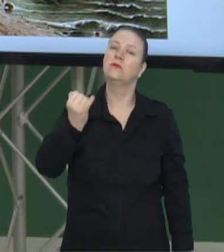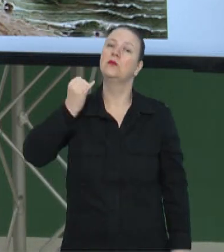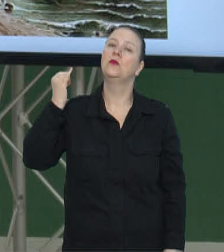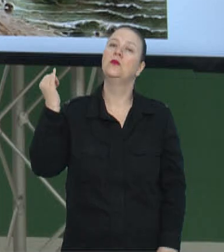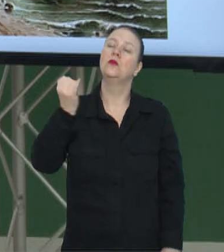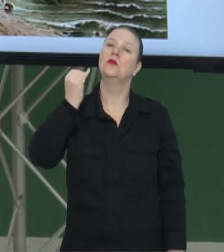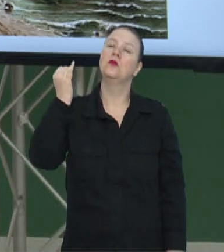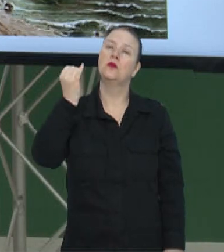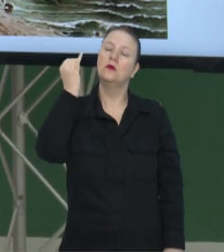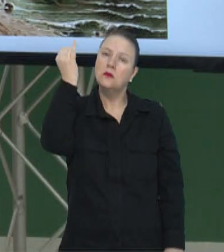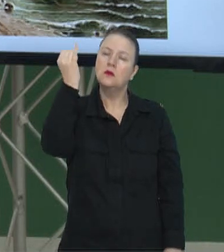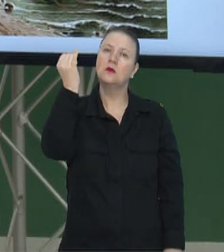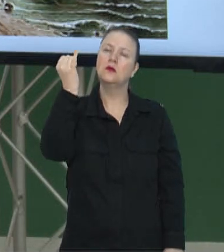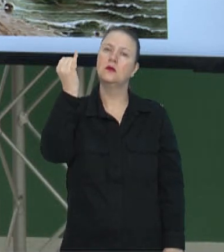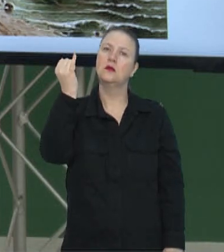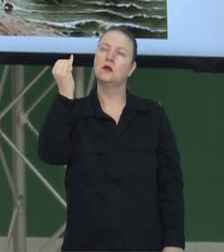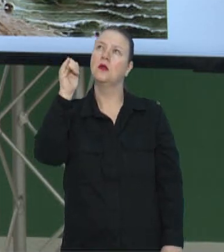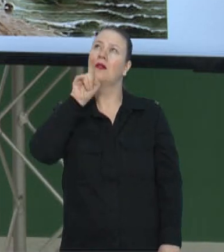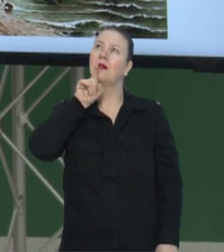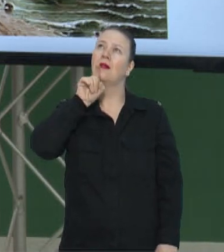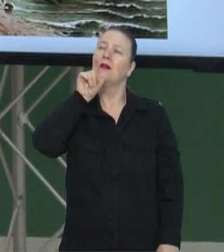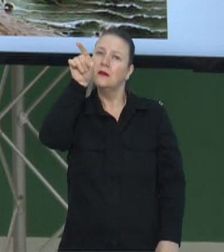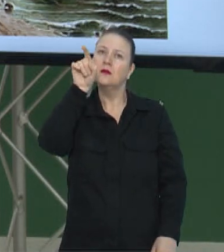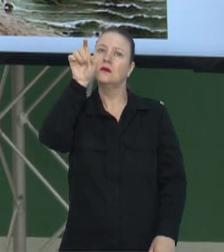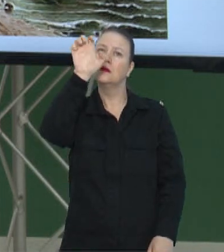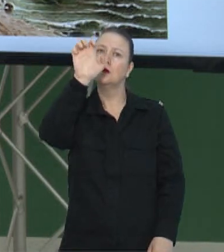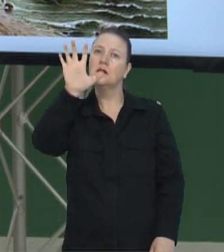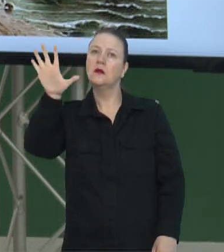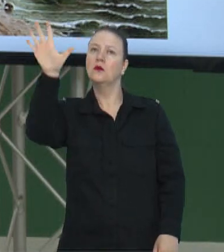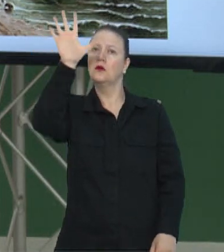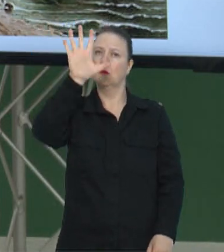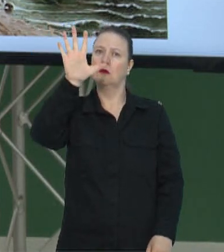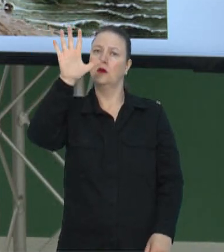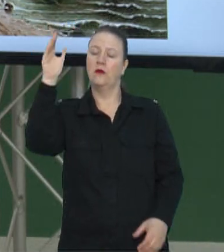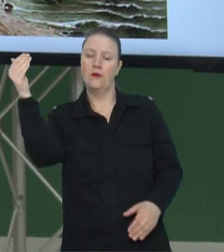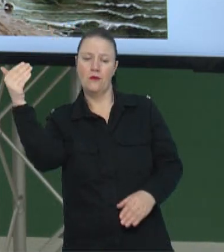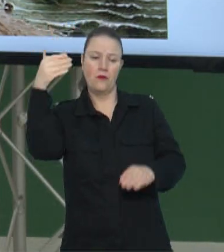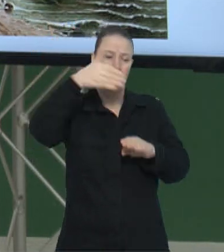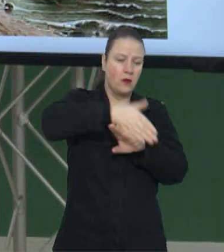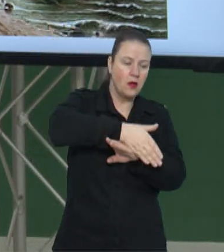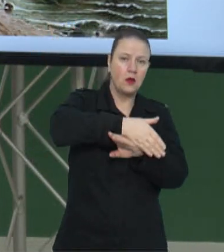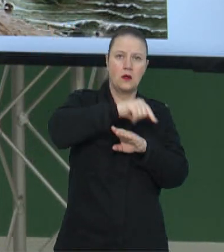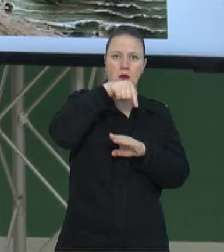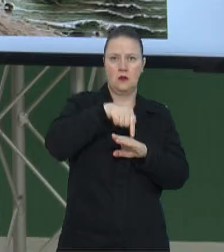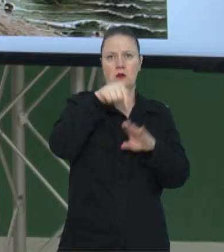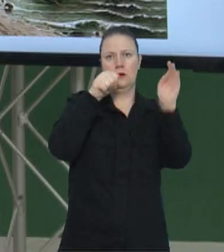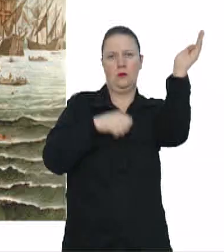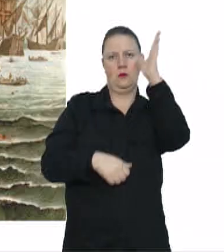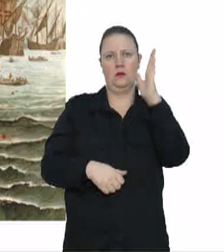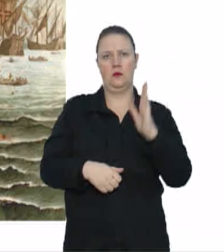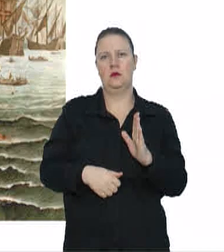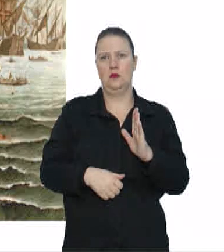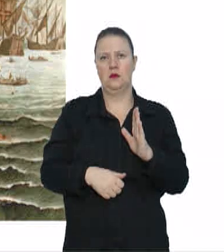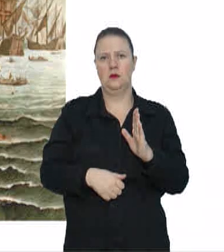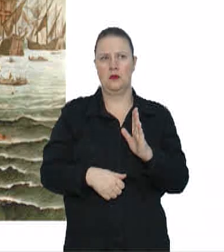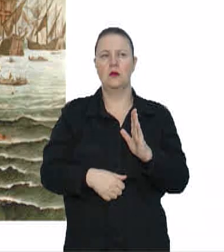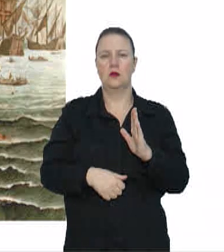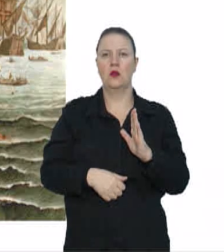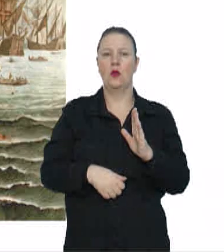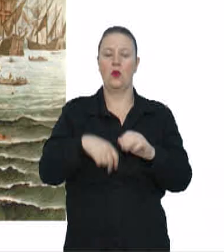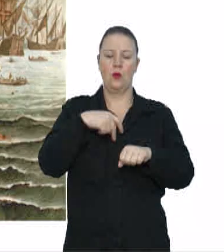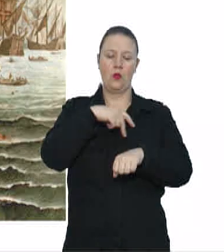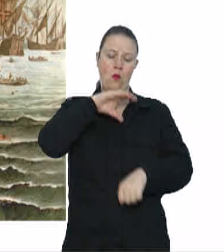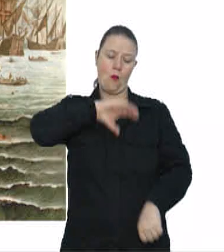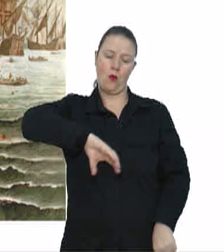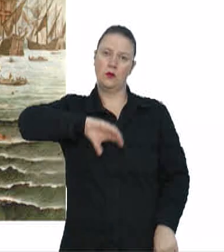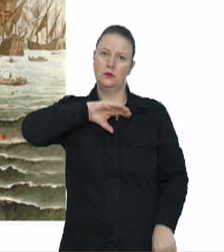início, né, que veio de outra parte, são os portugueses. Aí eu trouxe uma imagem ali dessa